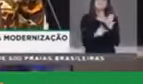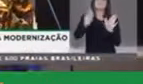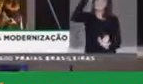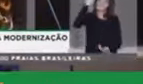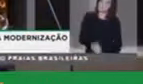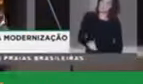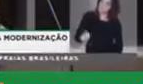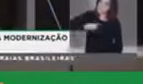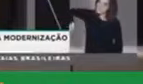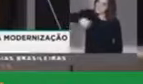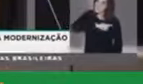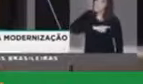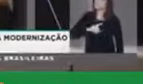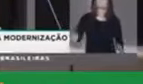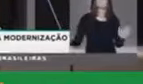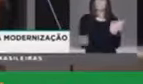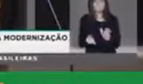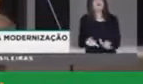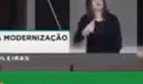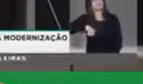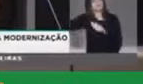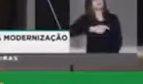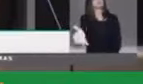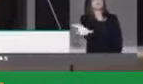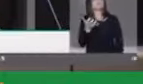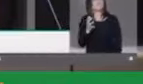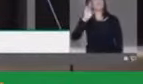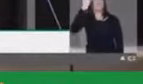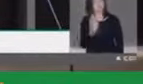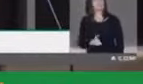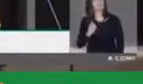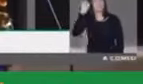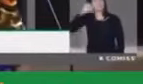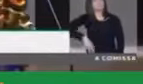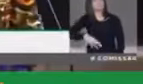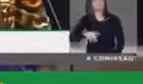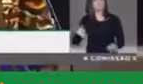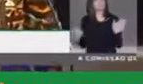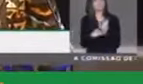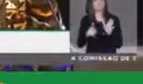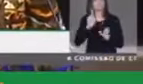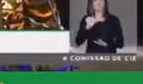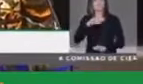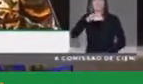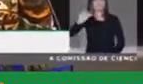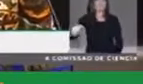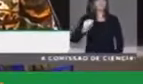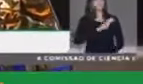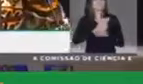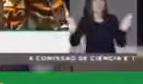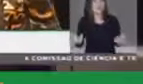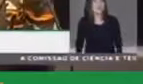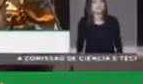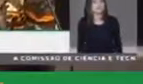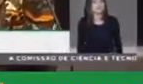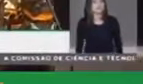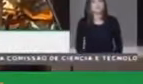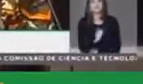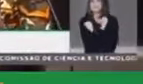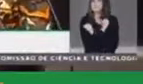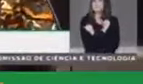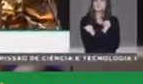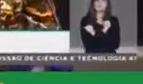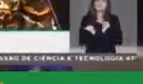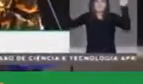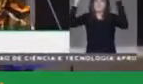direito e buscamos esse direito dentro de um processo democrático. É